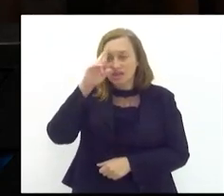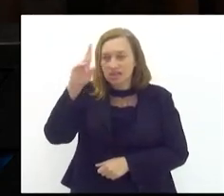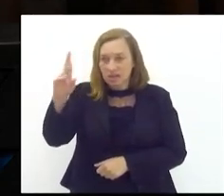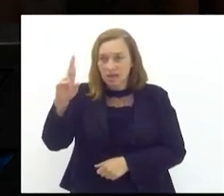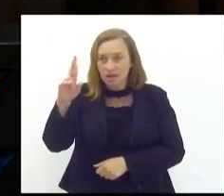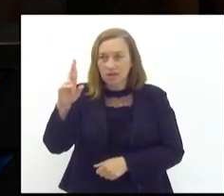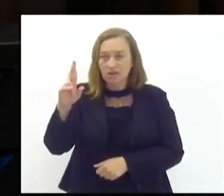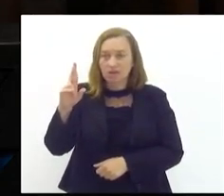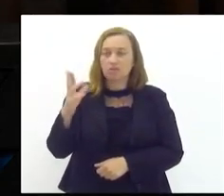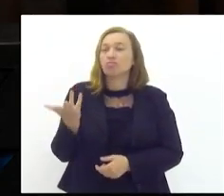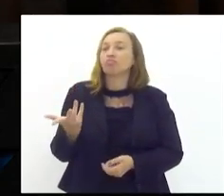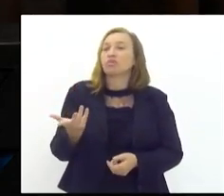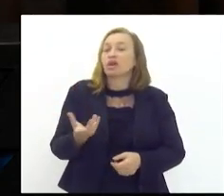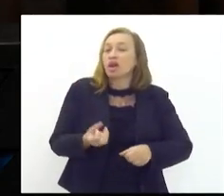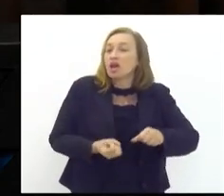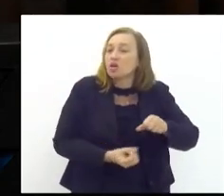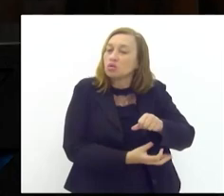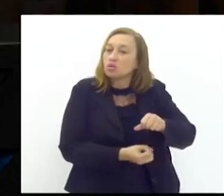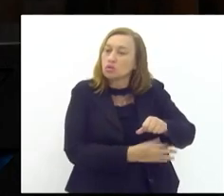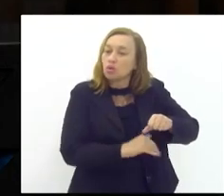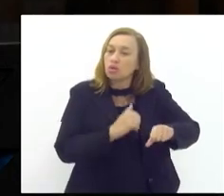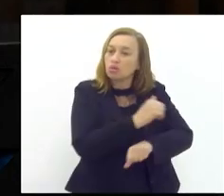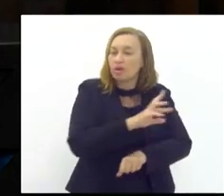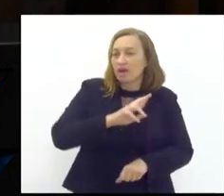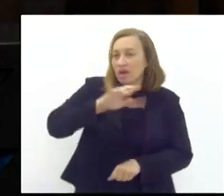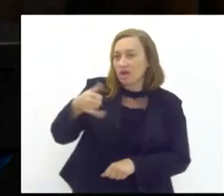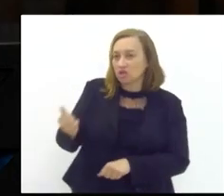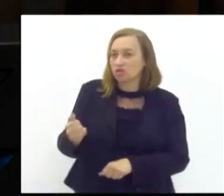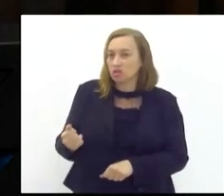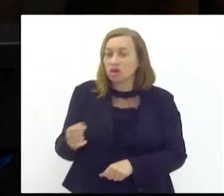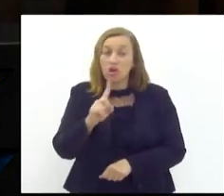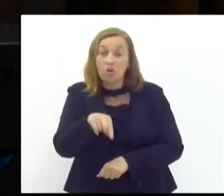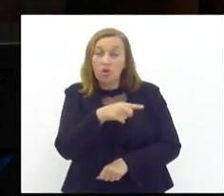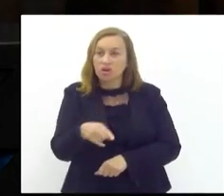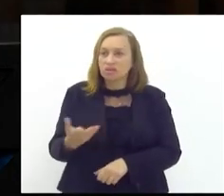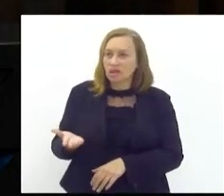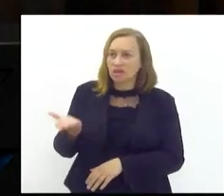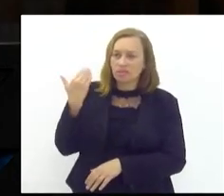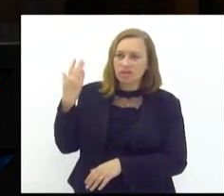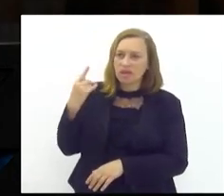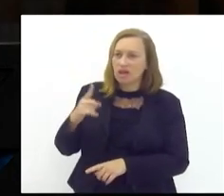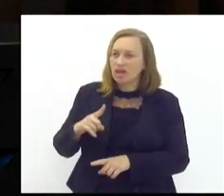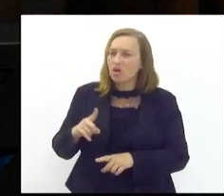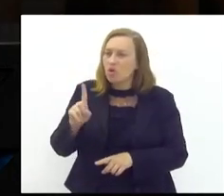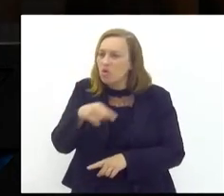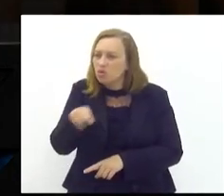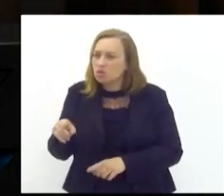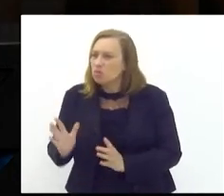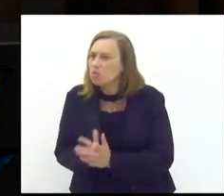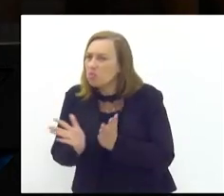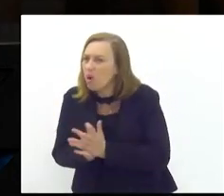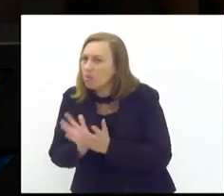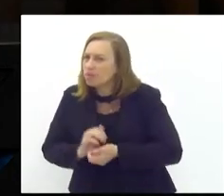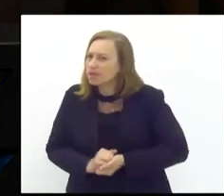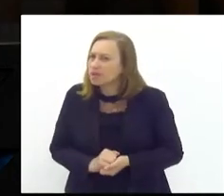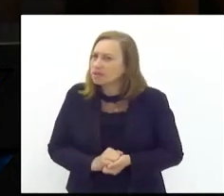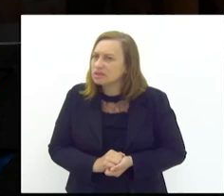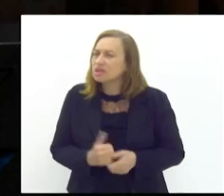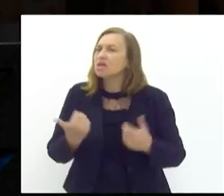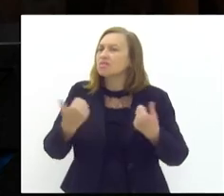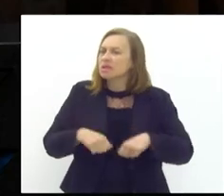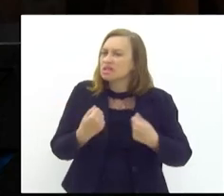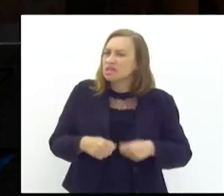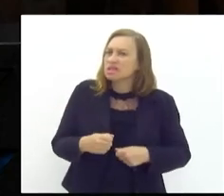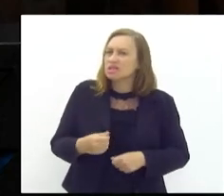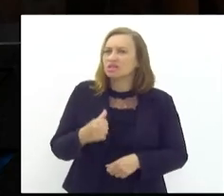recebendo super RJ e ao invés de cortar essas pessoas lá atrás ele cortou o povo pobre ele cortou quem precisa do Bolsa